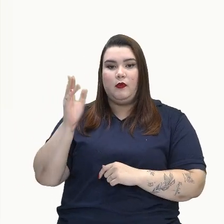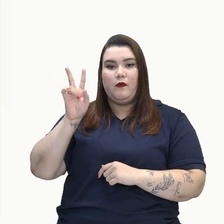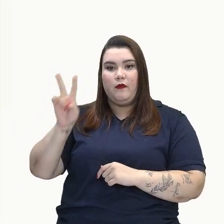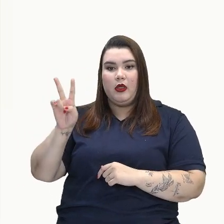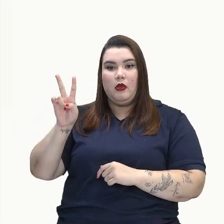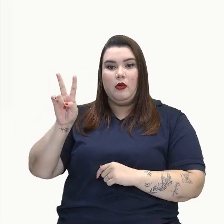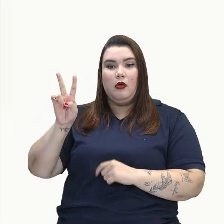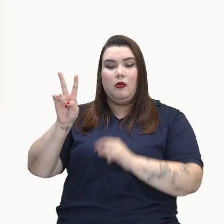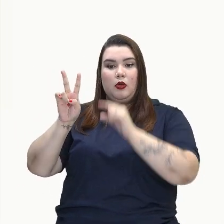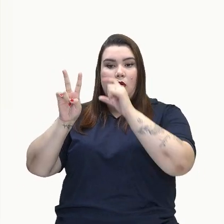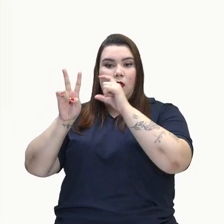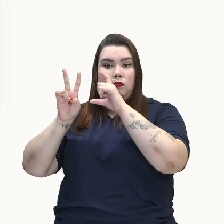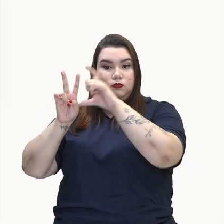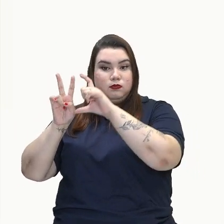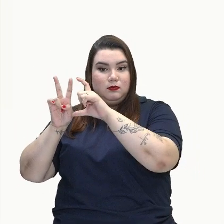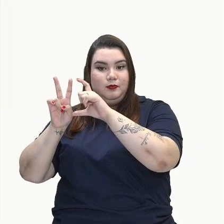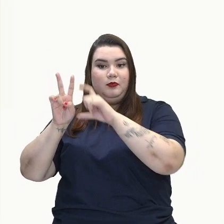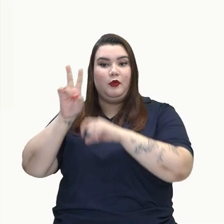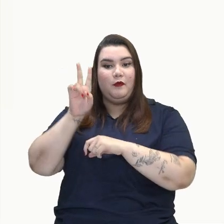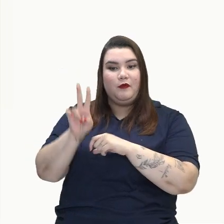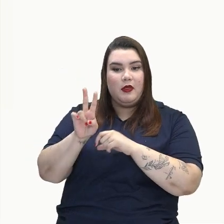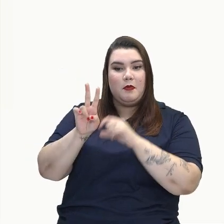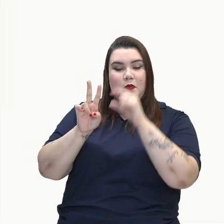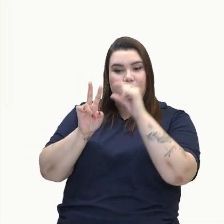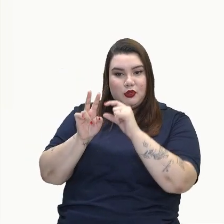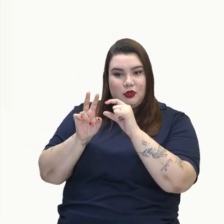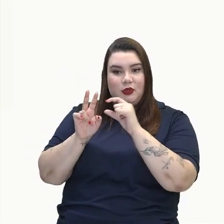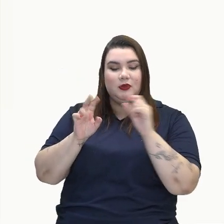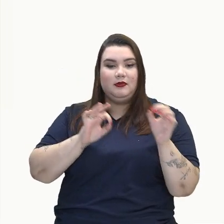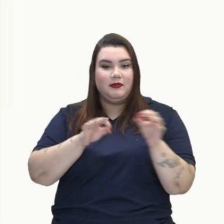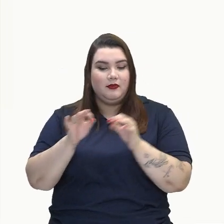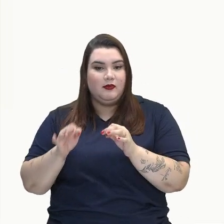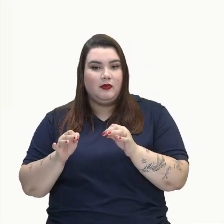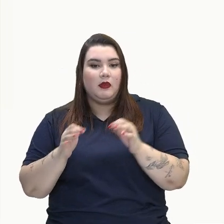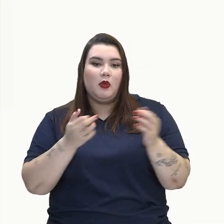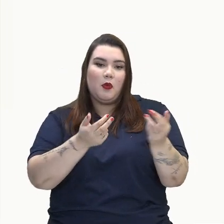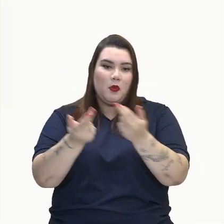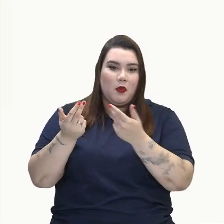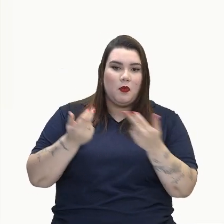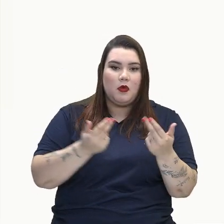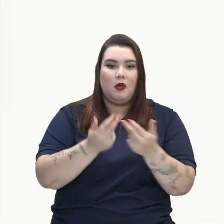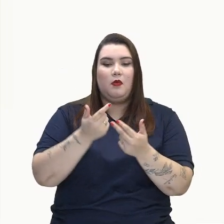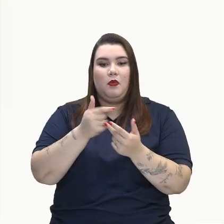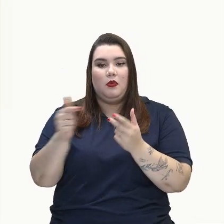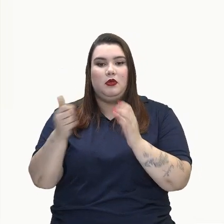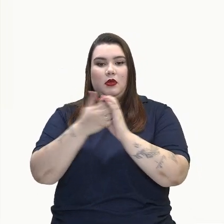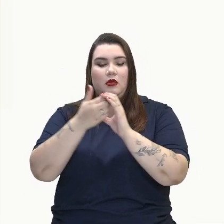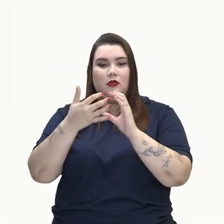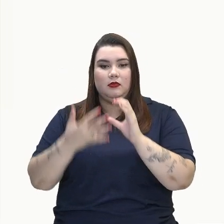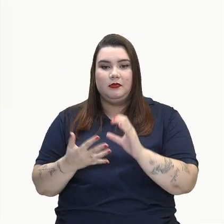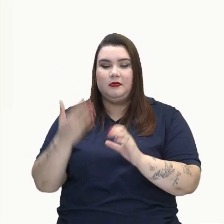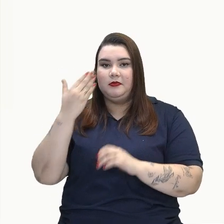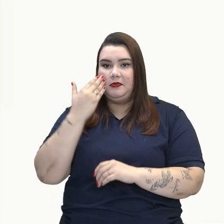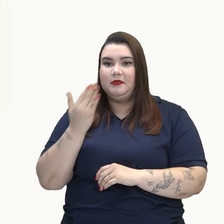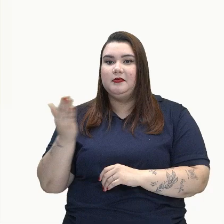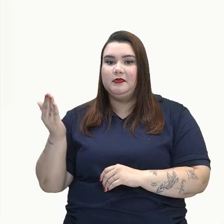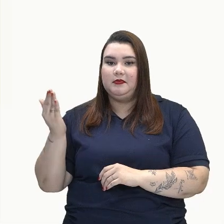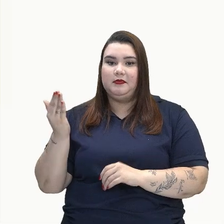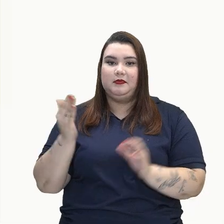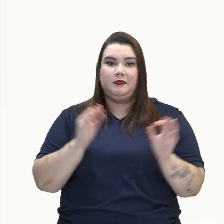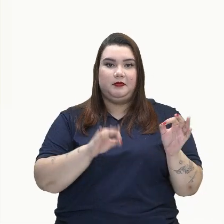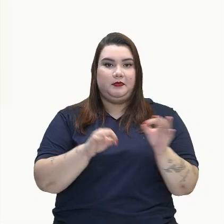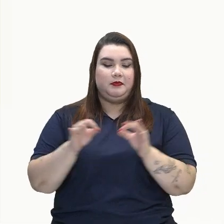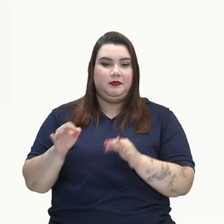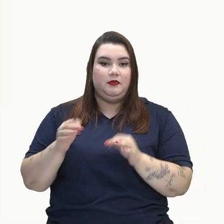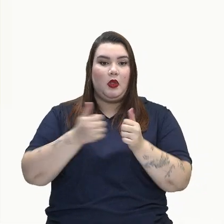vezão-vezinho, heterozigoto. E assim sucessivamente, né, para os demais itens no quadro aqui, e aqui.